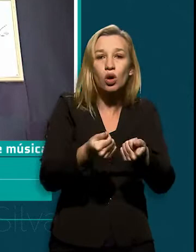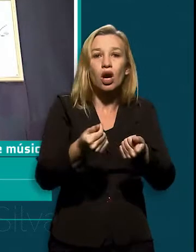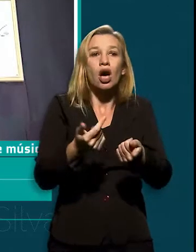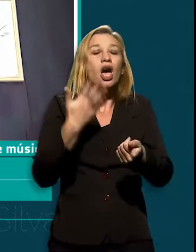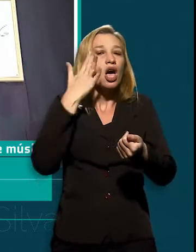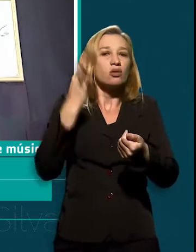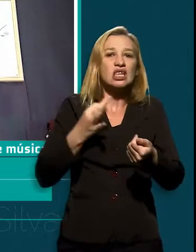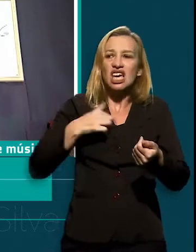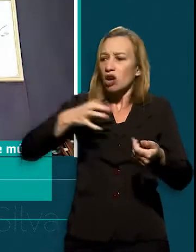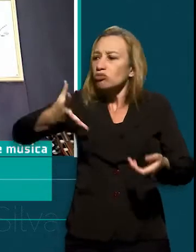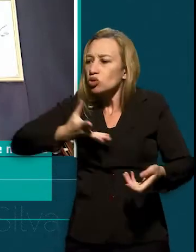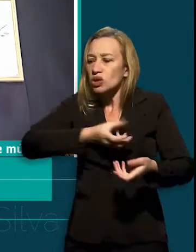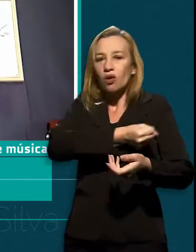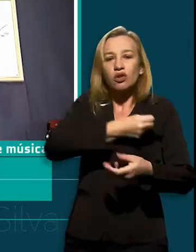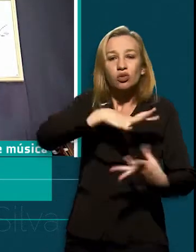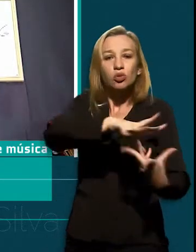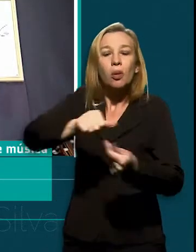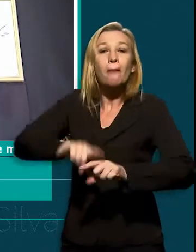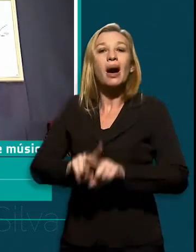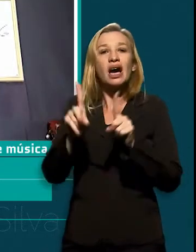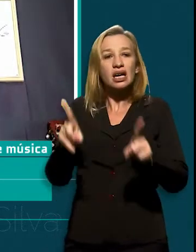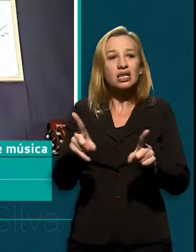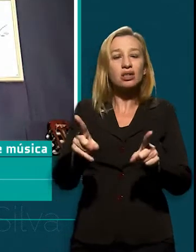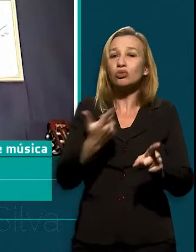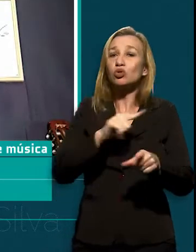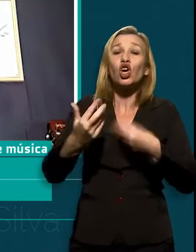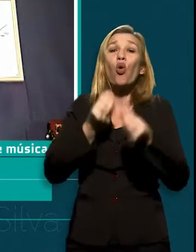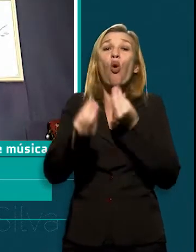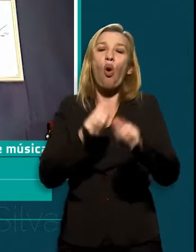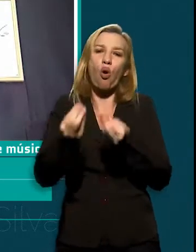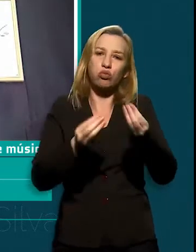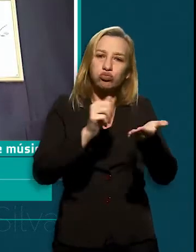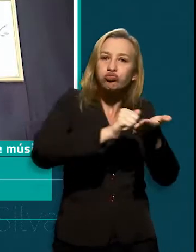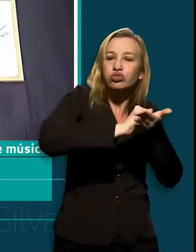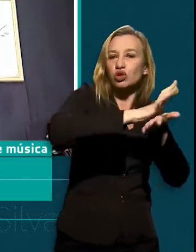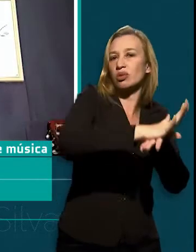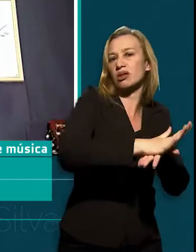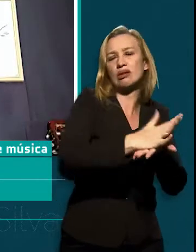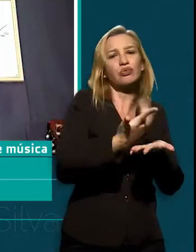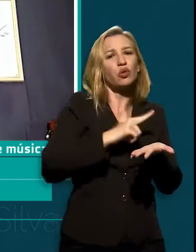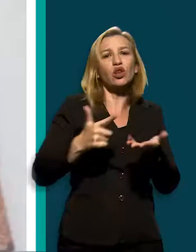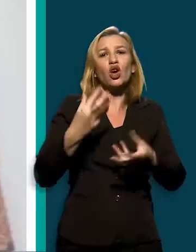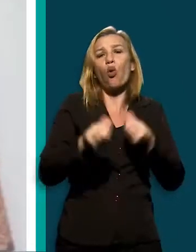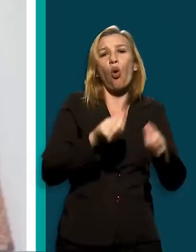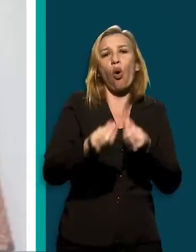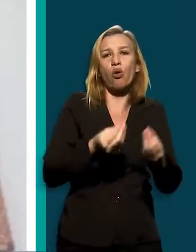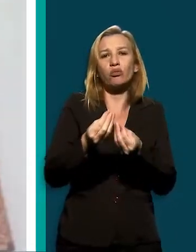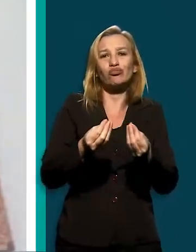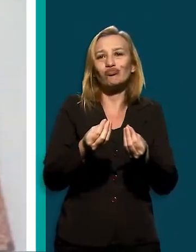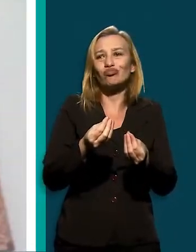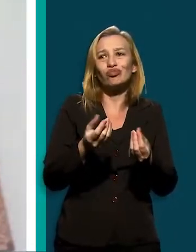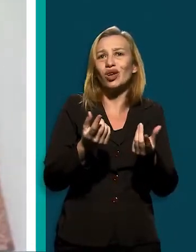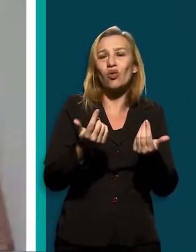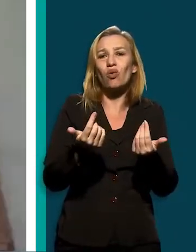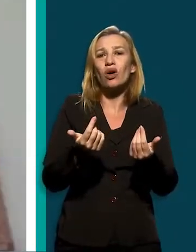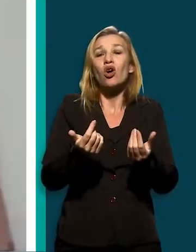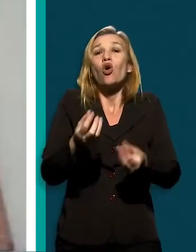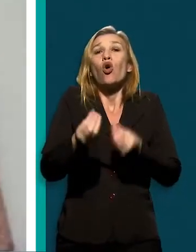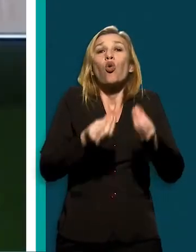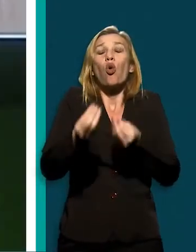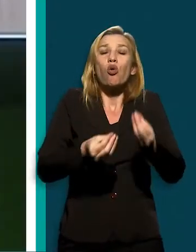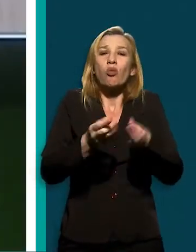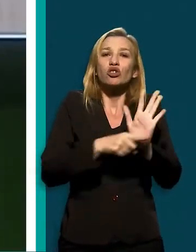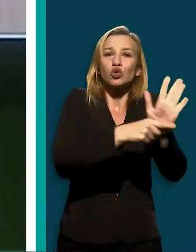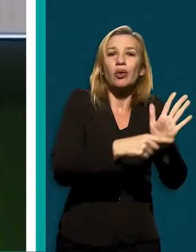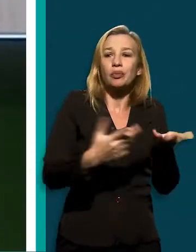aluguel. Eu sei que eu não sou salvadora do mundo, mas não tem como Mas ser... Tá fazendo sua parte, né? Exatamente, não dá para ser